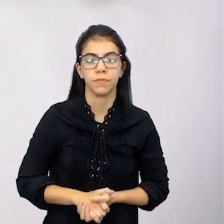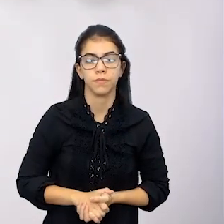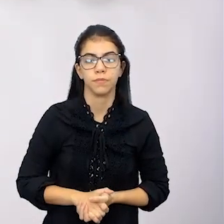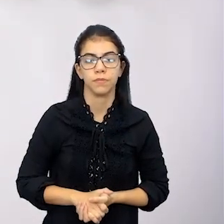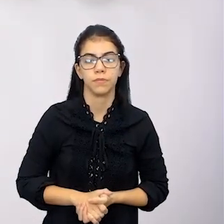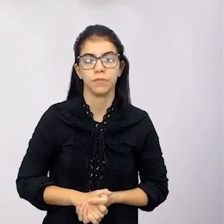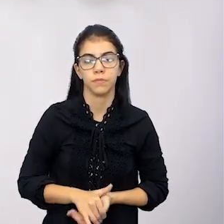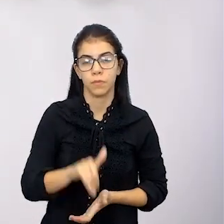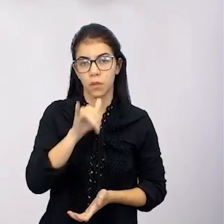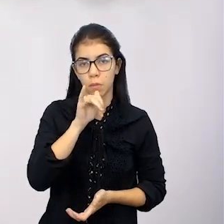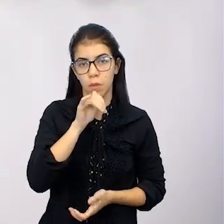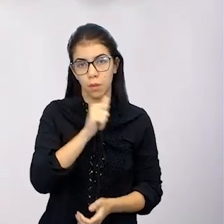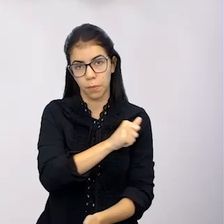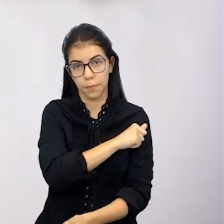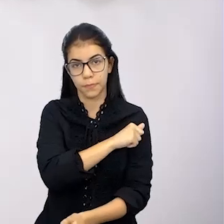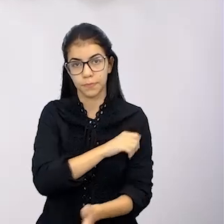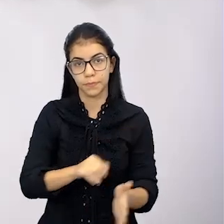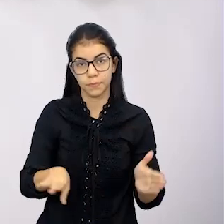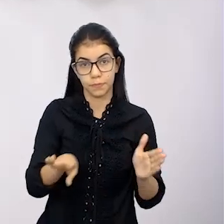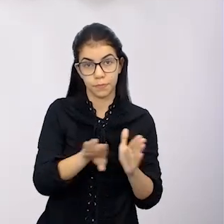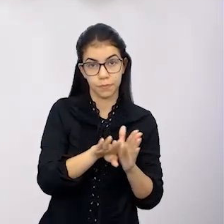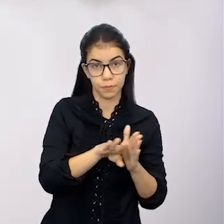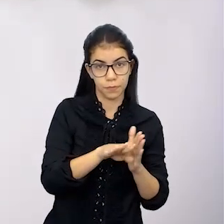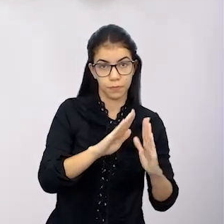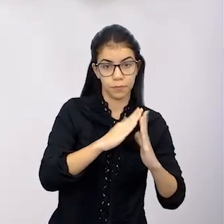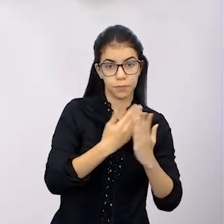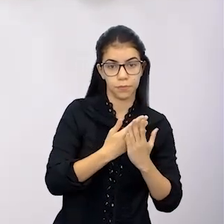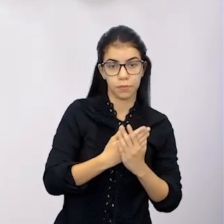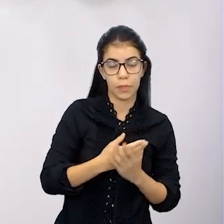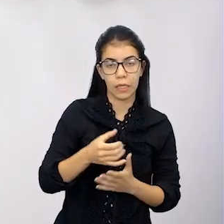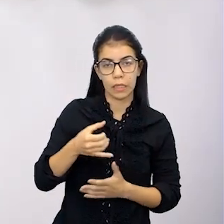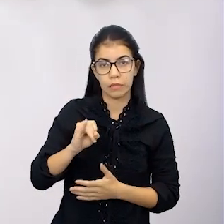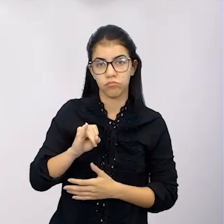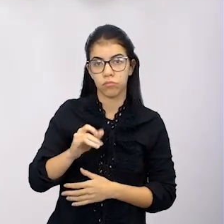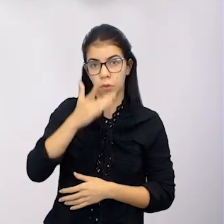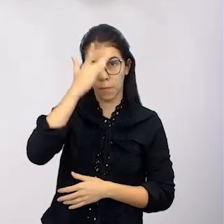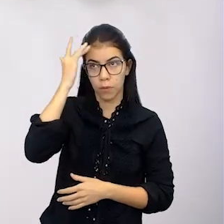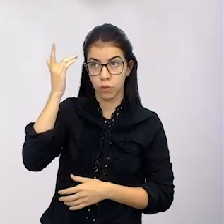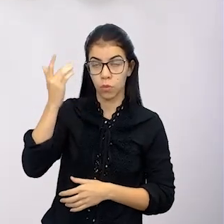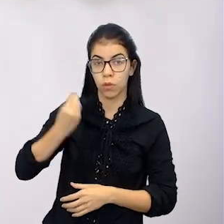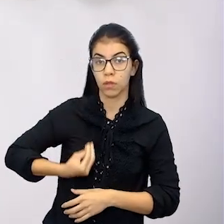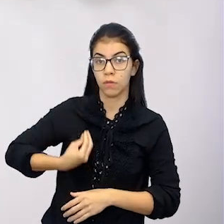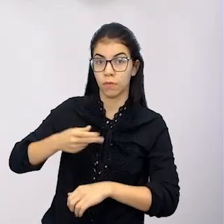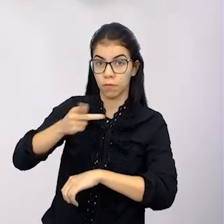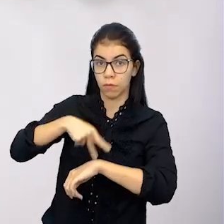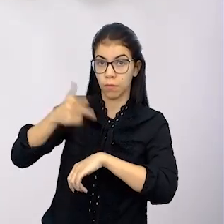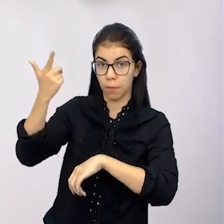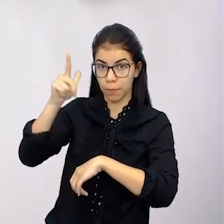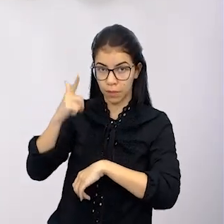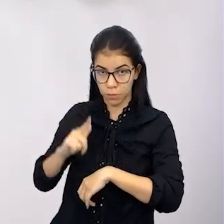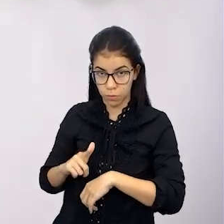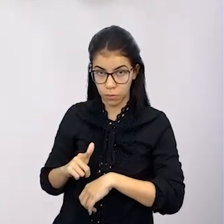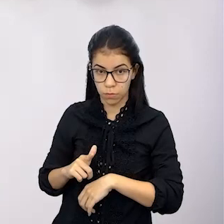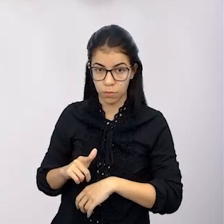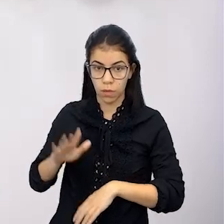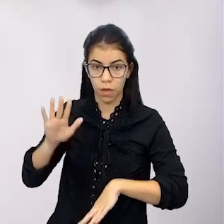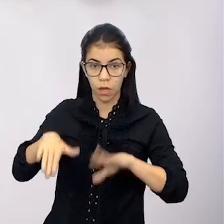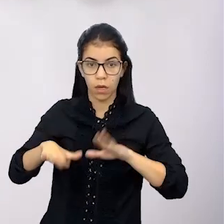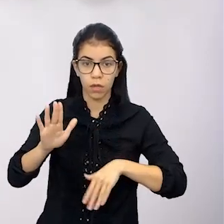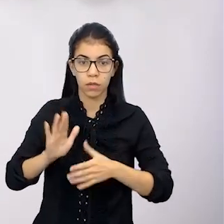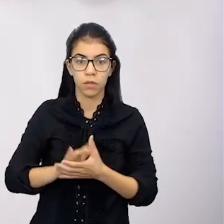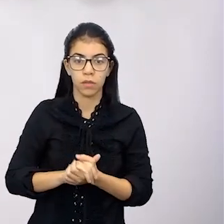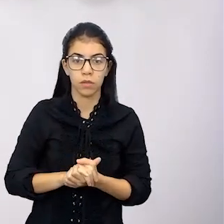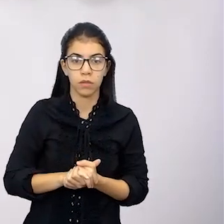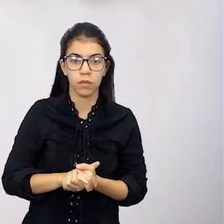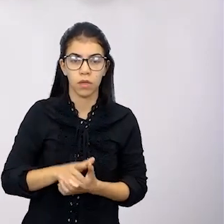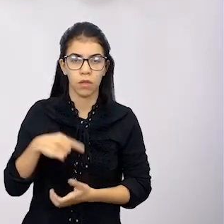o aluno chega na escola, chega um migrante na escola, principalmente se for um migrante estrangeiro, né, internacional, ele chega na escola, às vezes